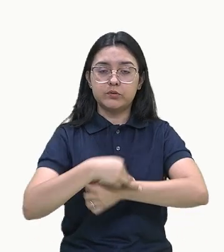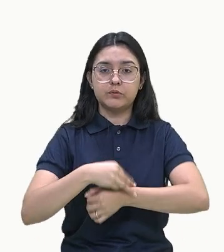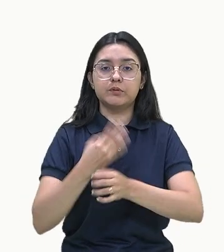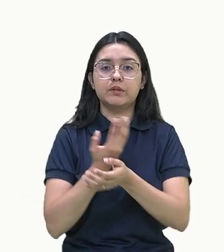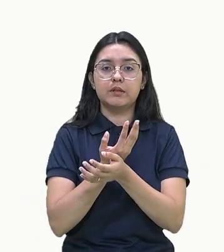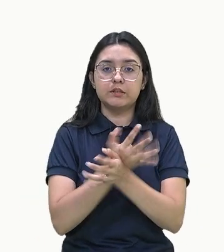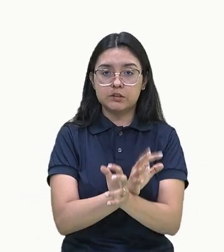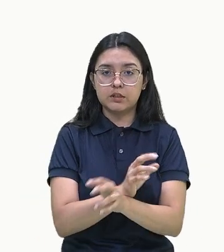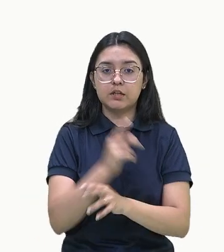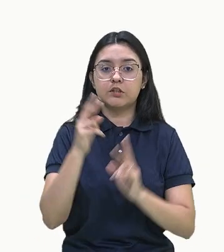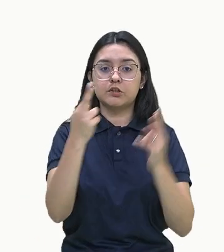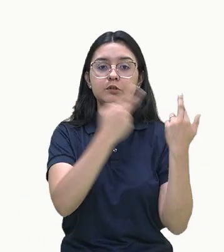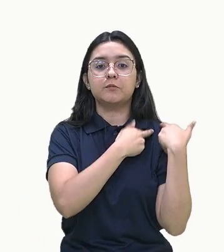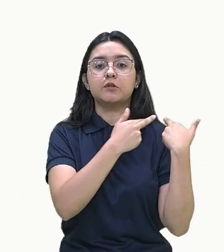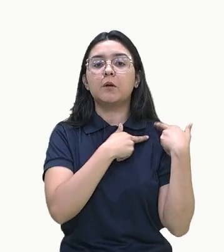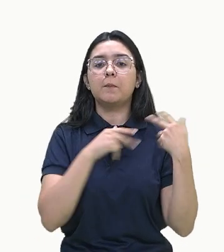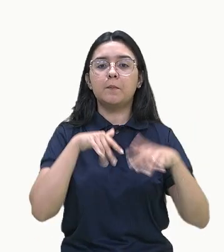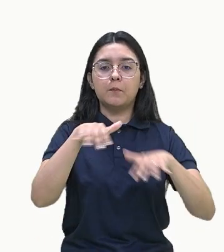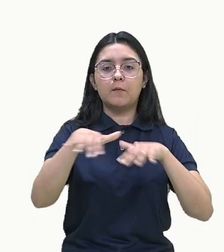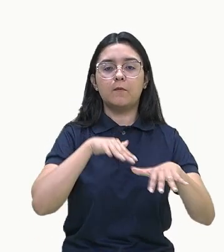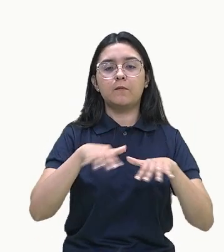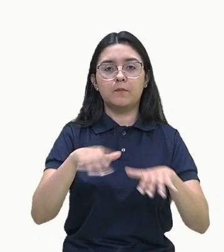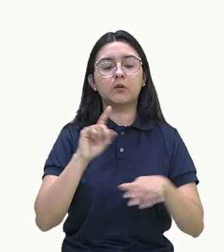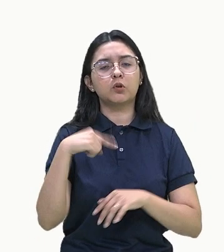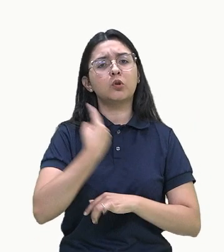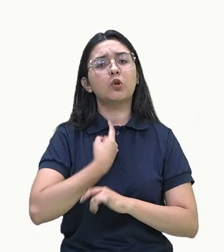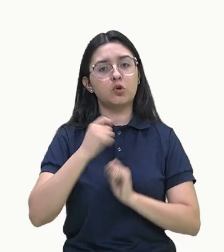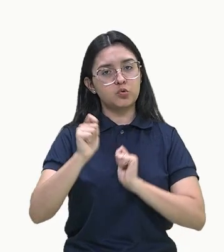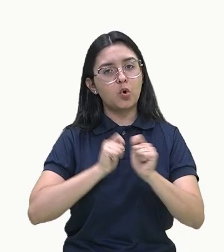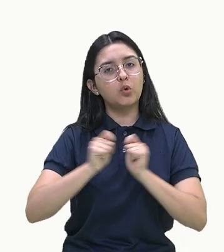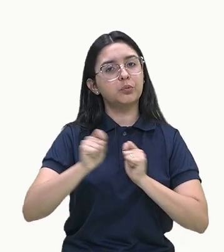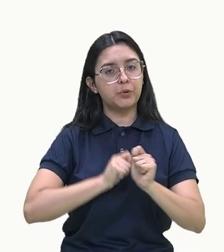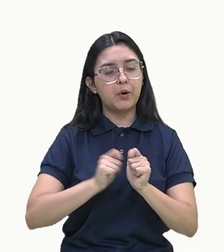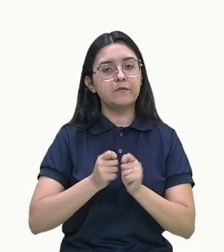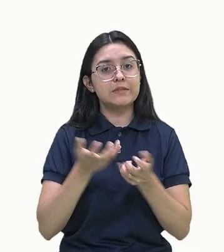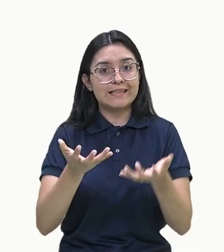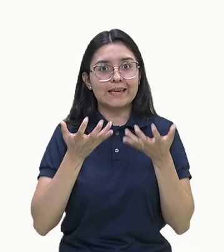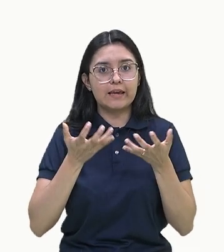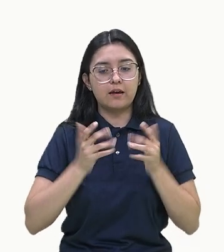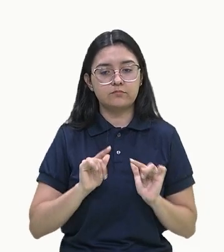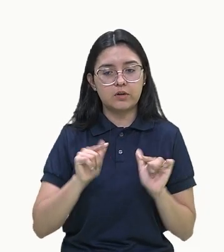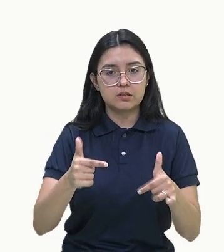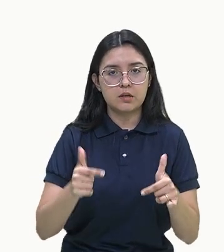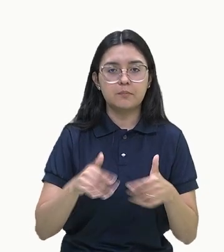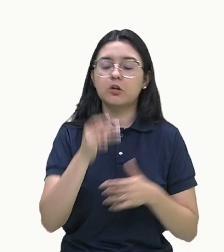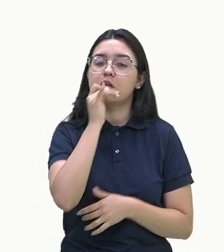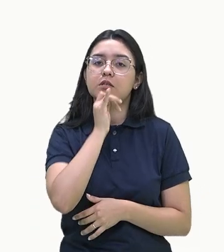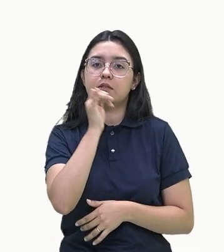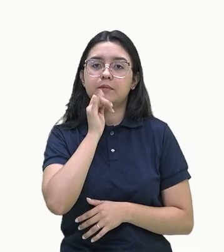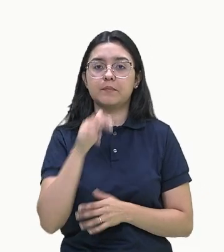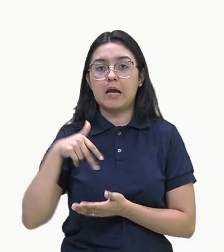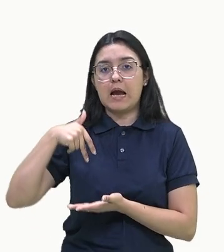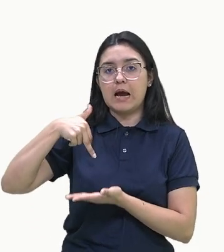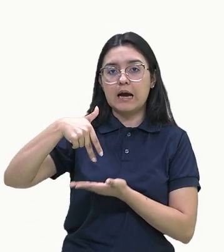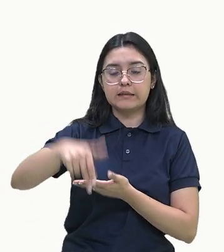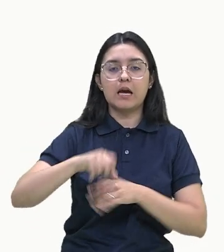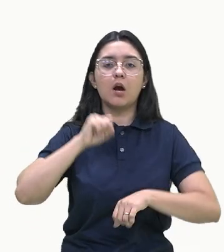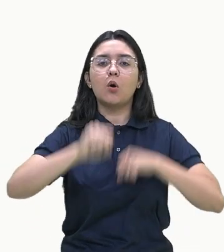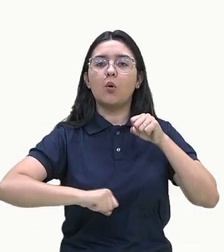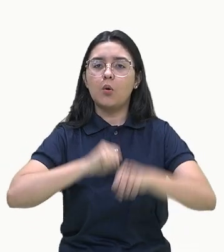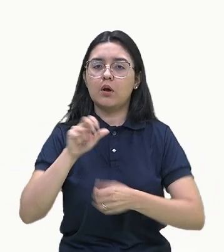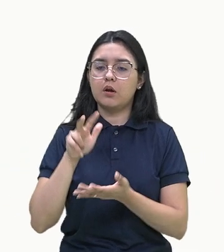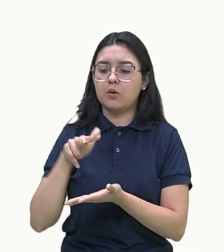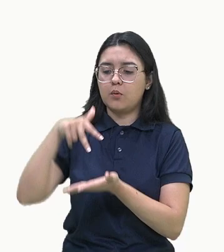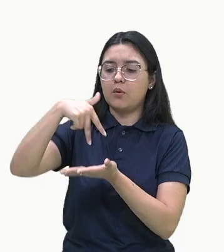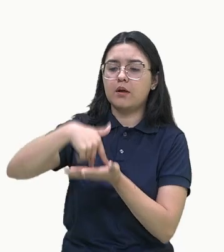é responsável pelos movimentos voluntários, aquele que você quer fazer. Por exemplo, andar, correr, levantar